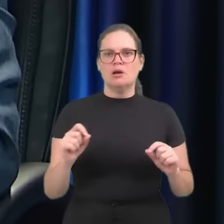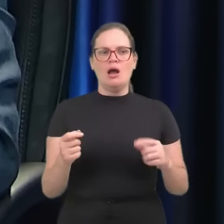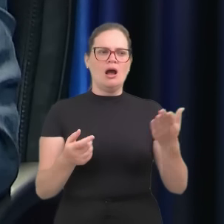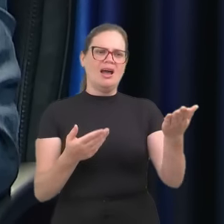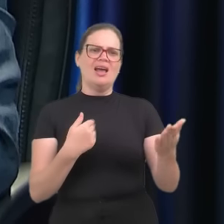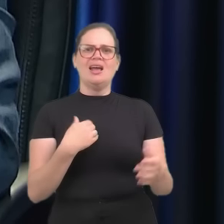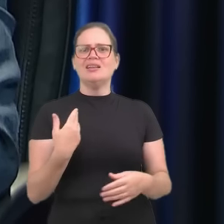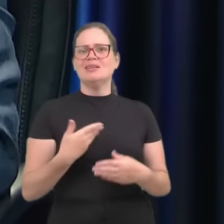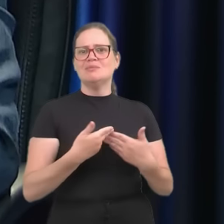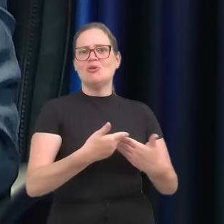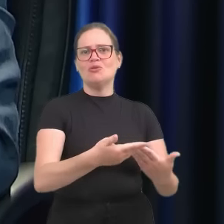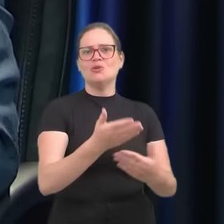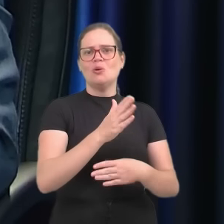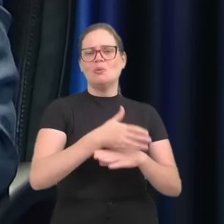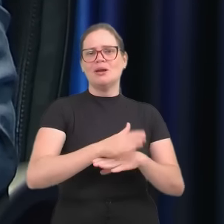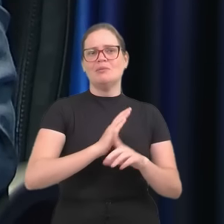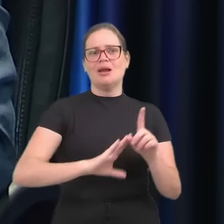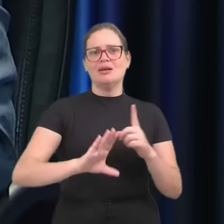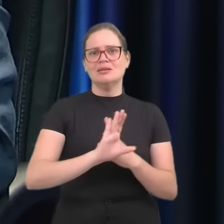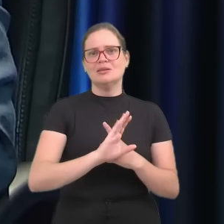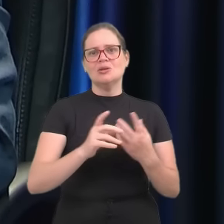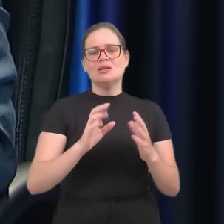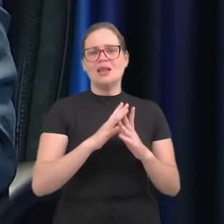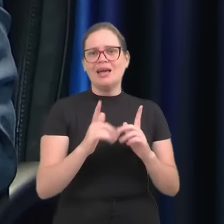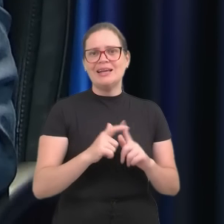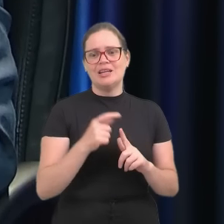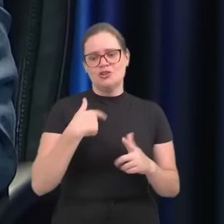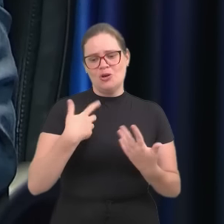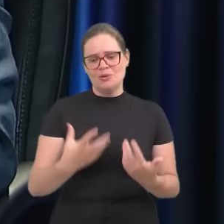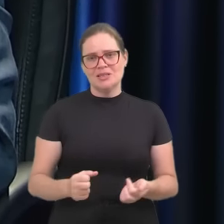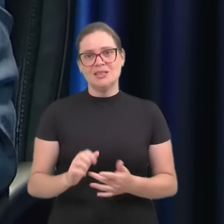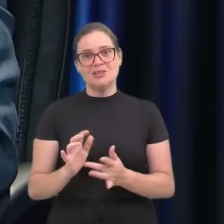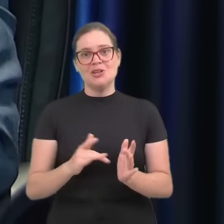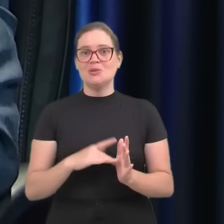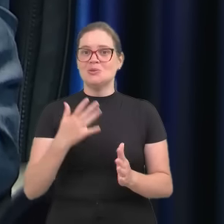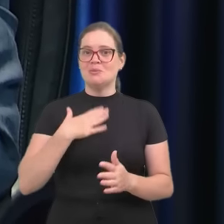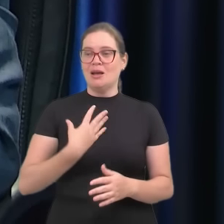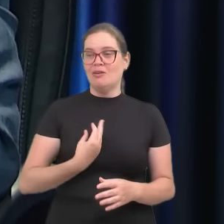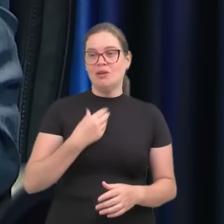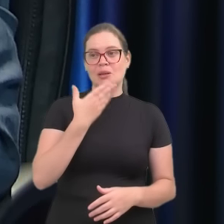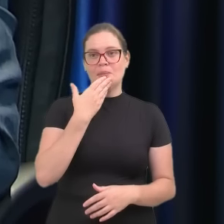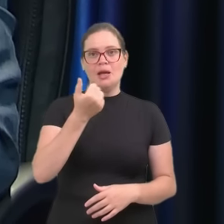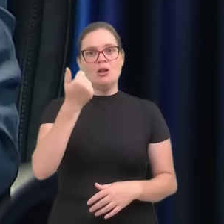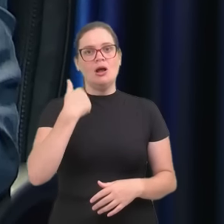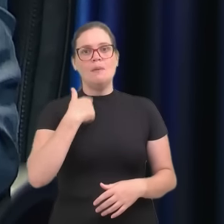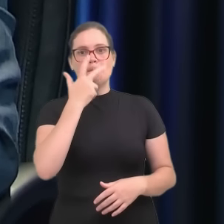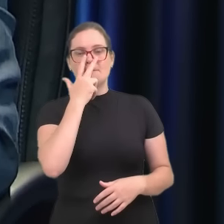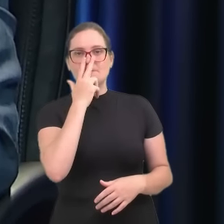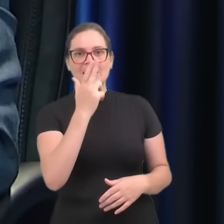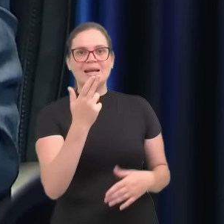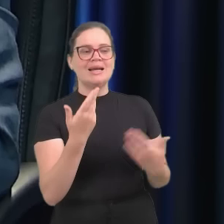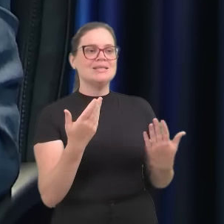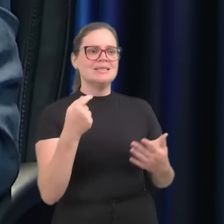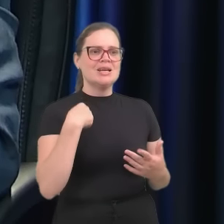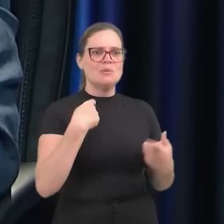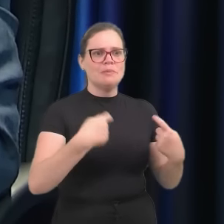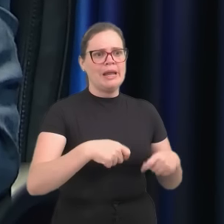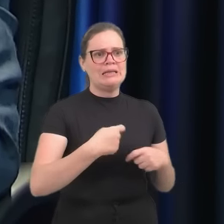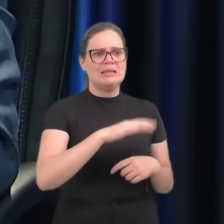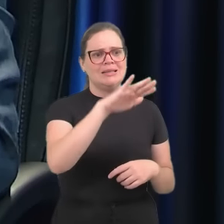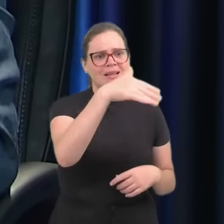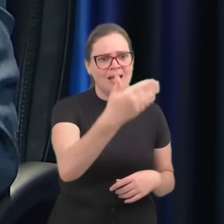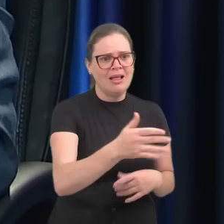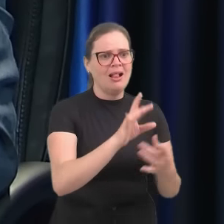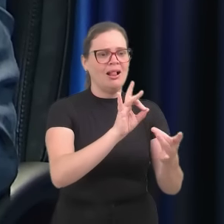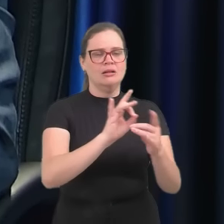às vezes são assim, eles acham que deve alguma coisa para alguém que um dia os levou à igreja, que falou de Jesus para ele. Não,